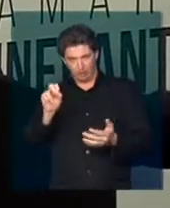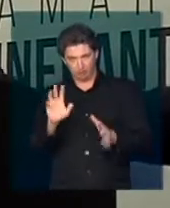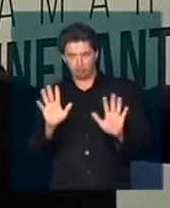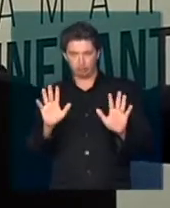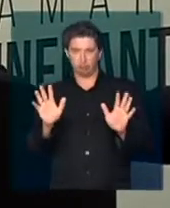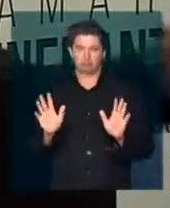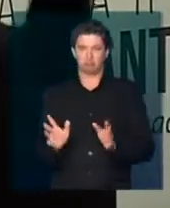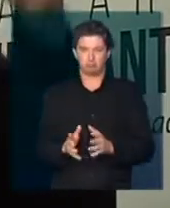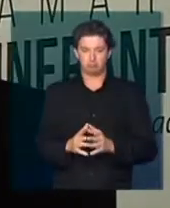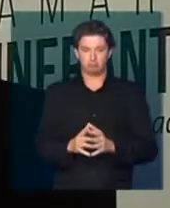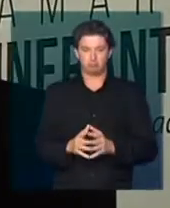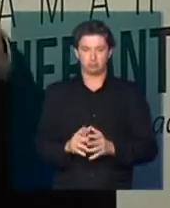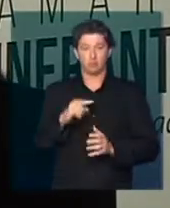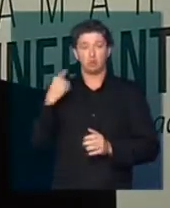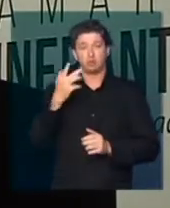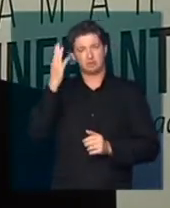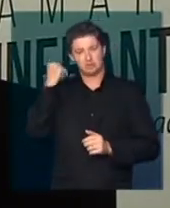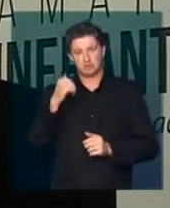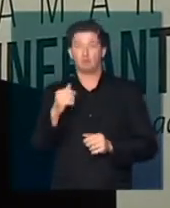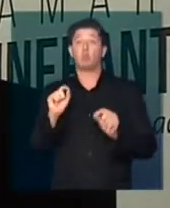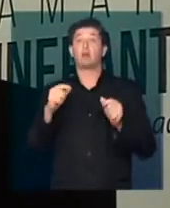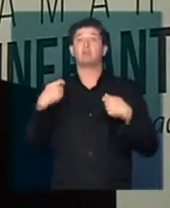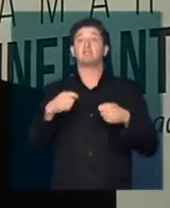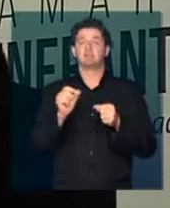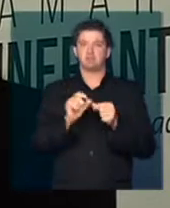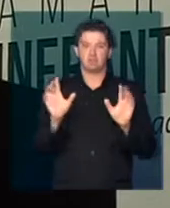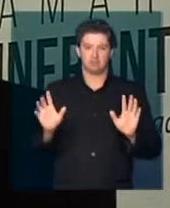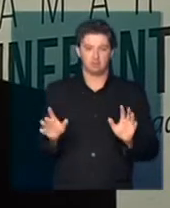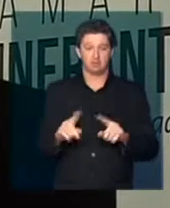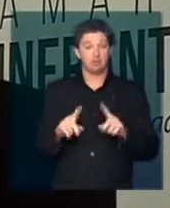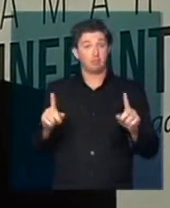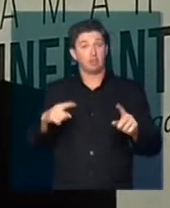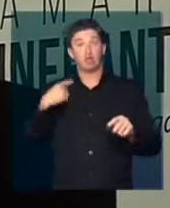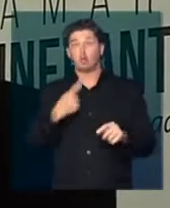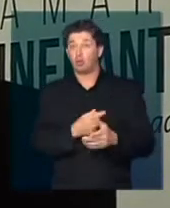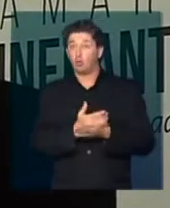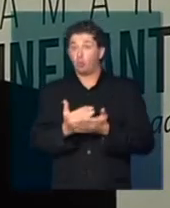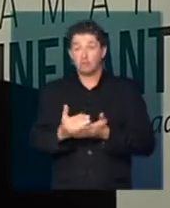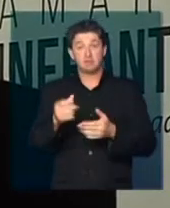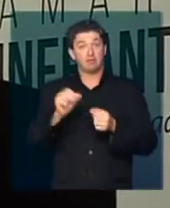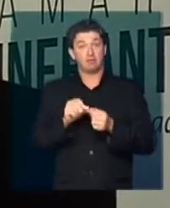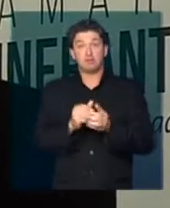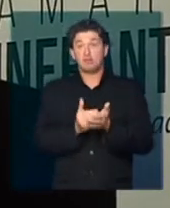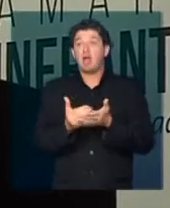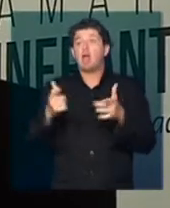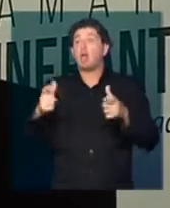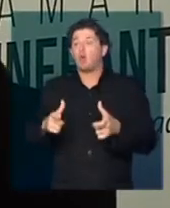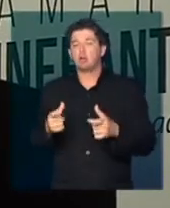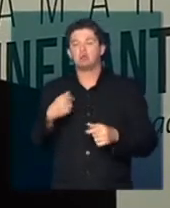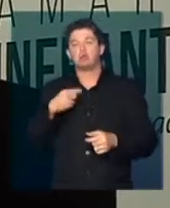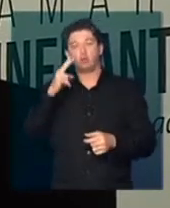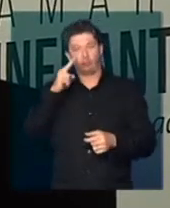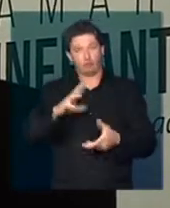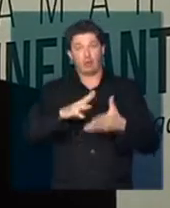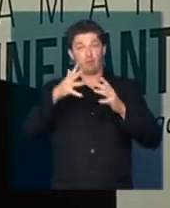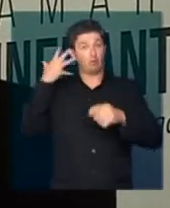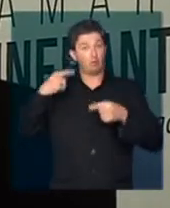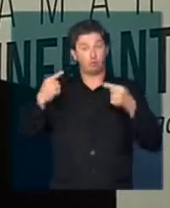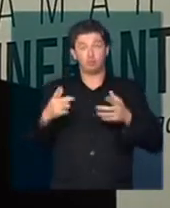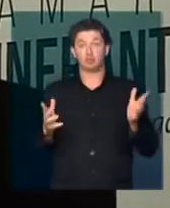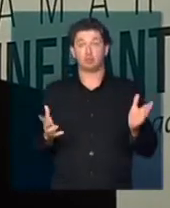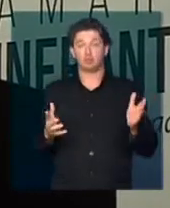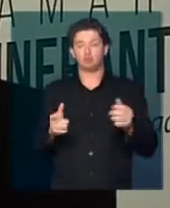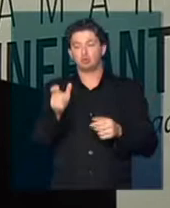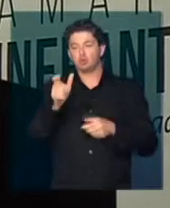chover no molhado. Todos nós sabemos o que precisa ser feito, mas nós precisamos começar por algum lugar, e eu vejo na reforma política